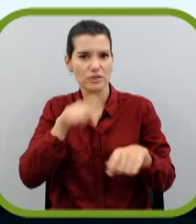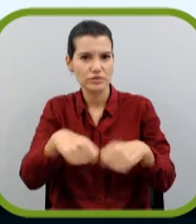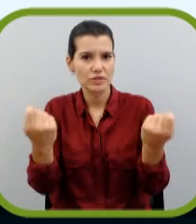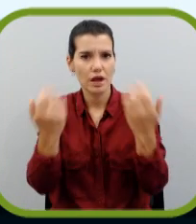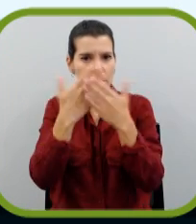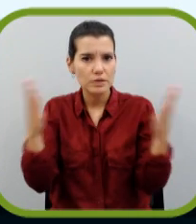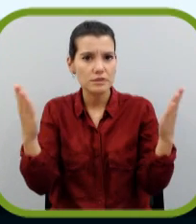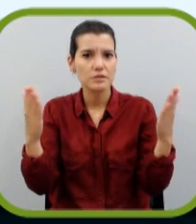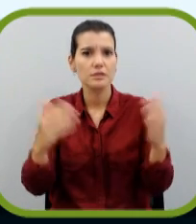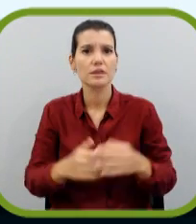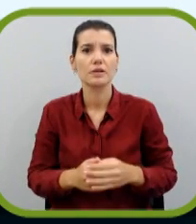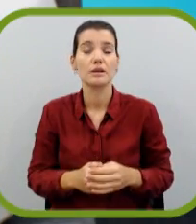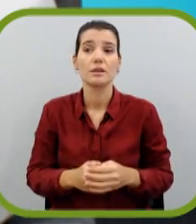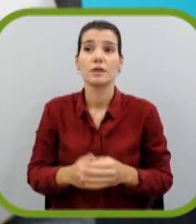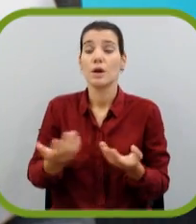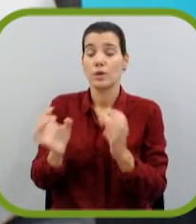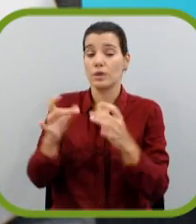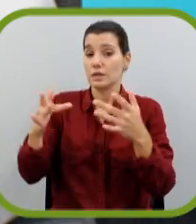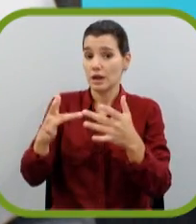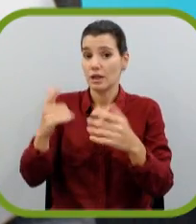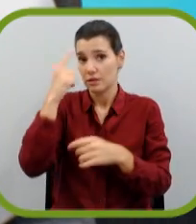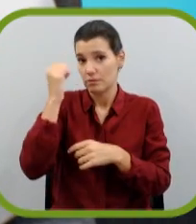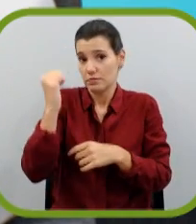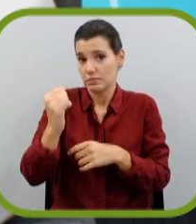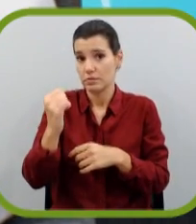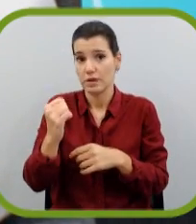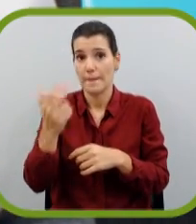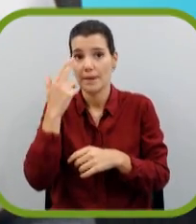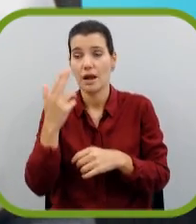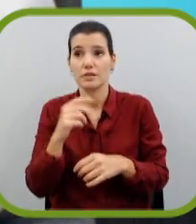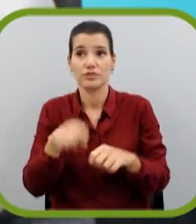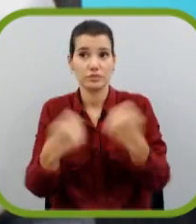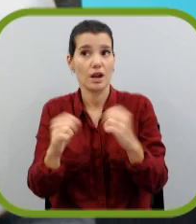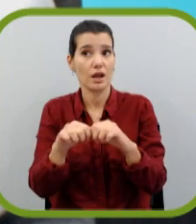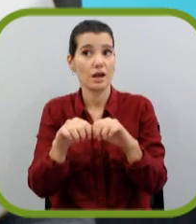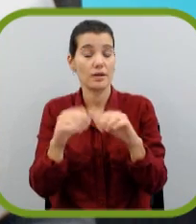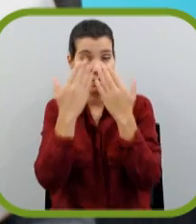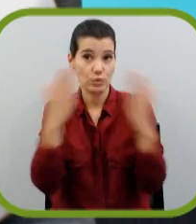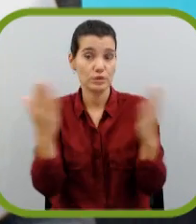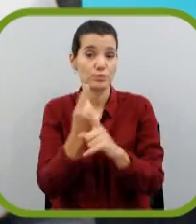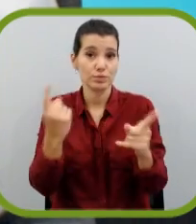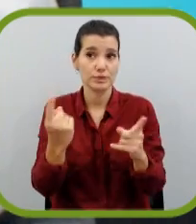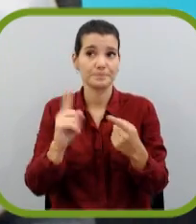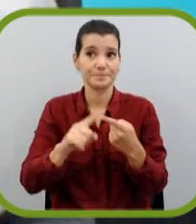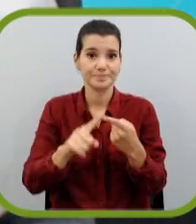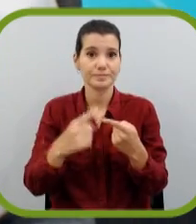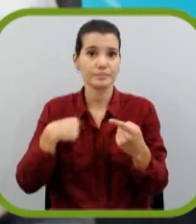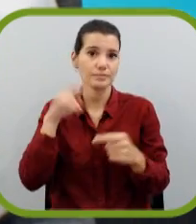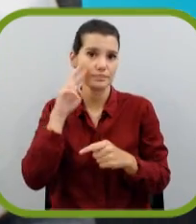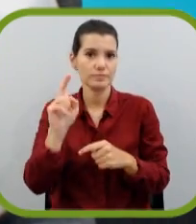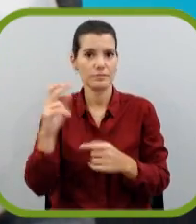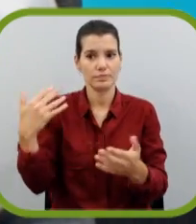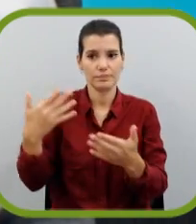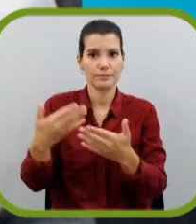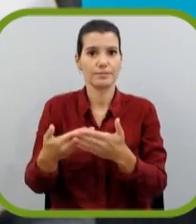democracia? Os ataques no ciberespaço são uma ameaça à democracia em duas vertentes importantes. Uma que